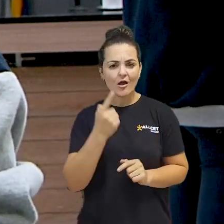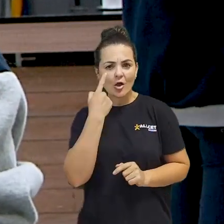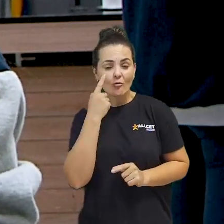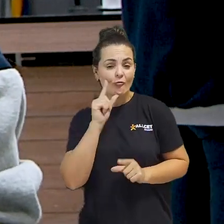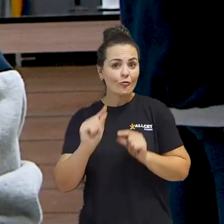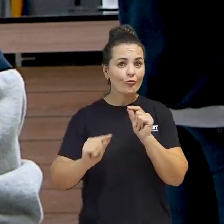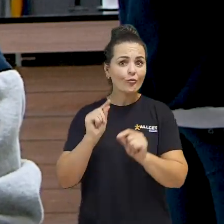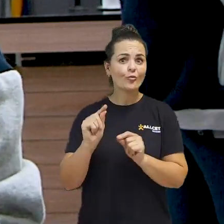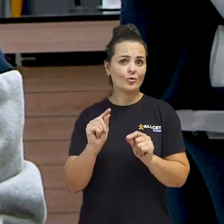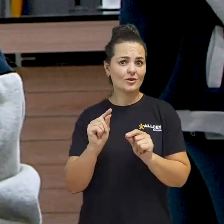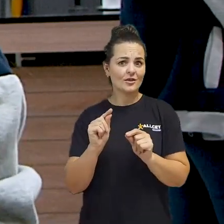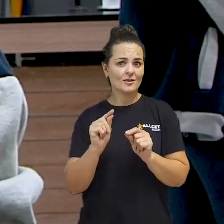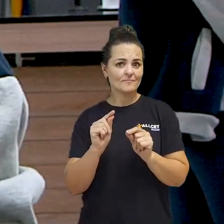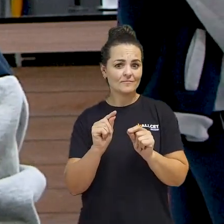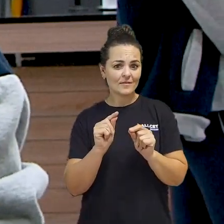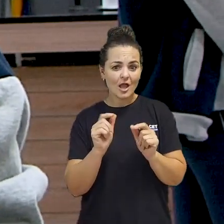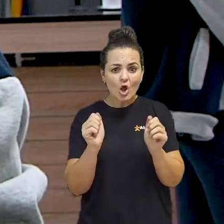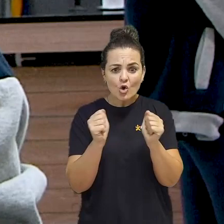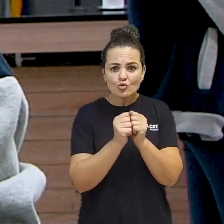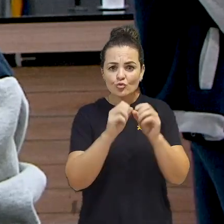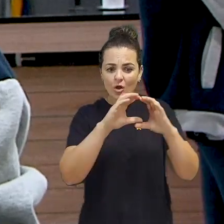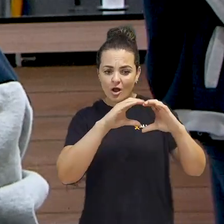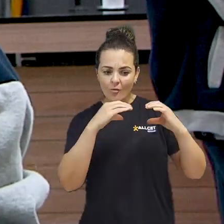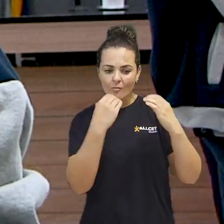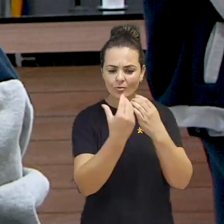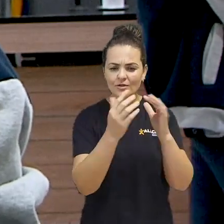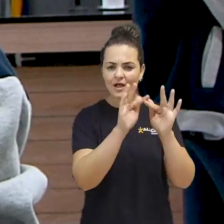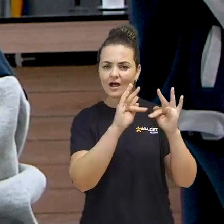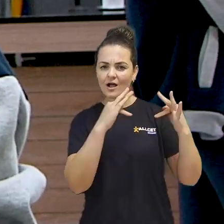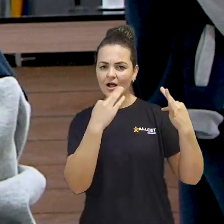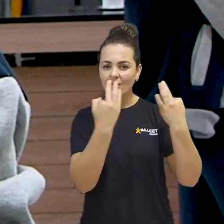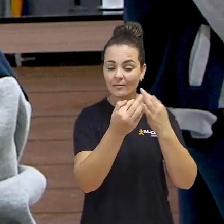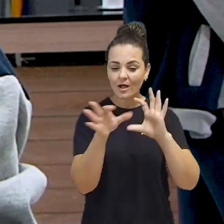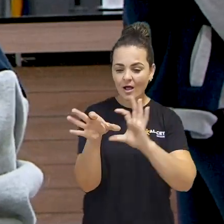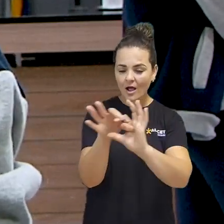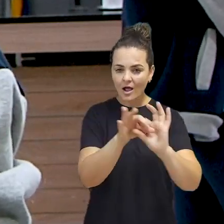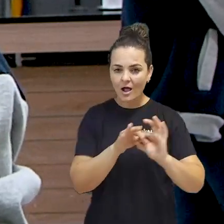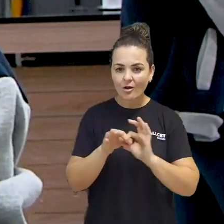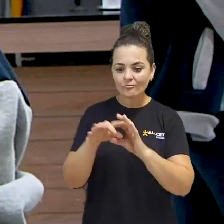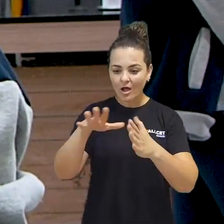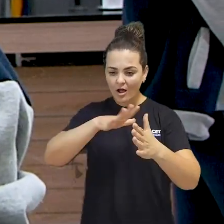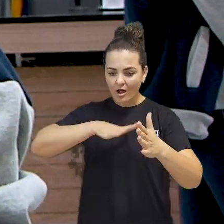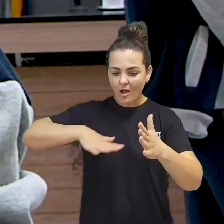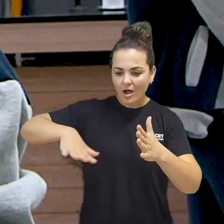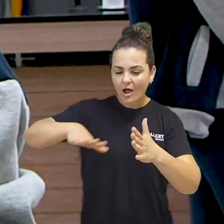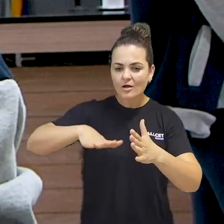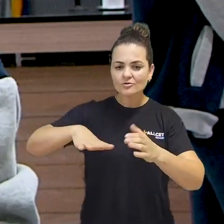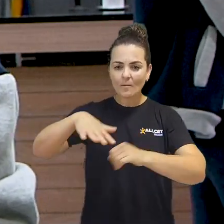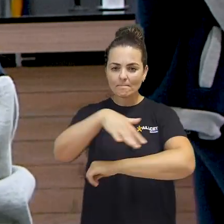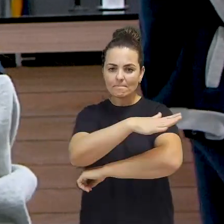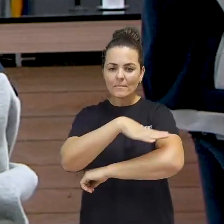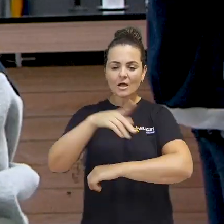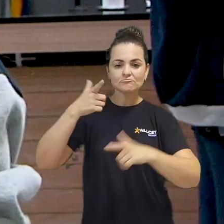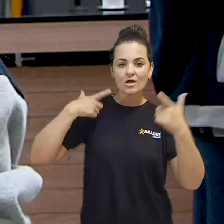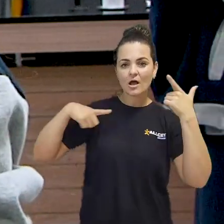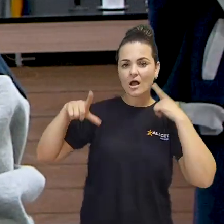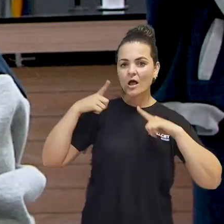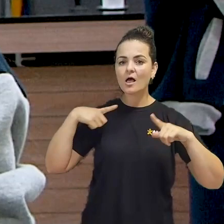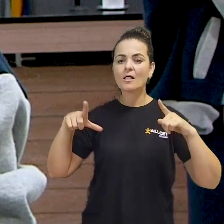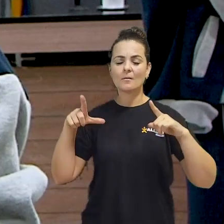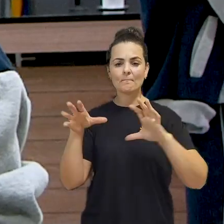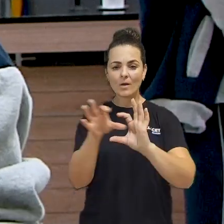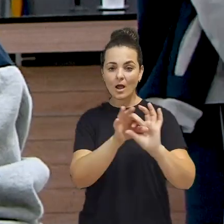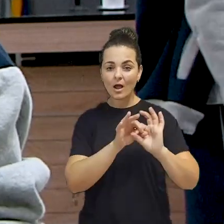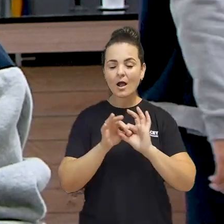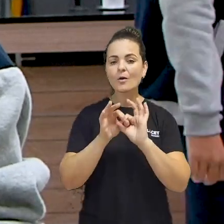vejo isso como uma forma de juntar a comunidade e as famílias através de dessa área de lazer né para ficar mais em